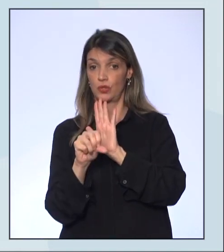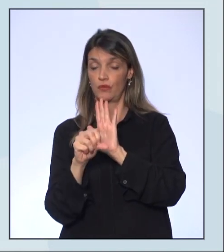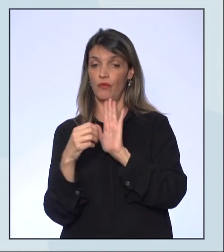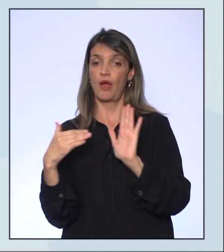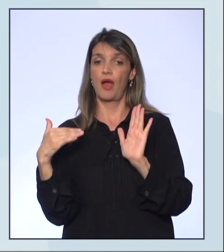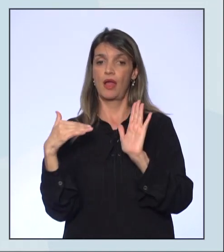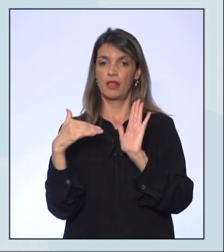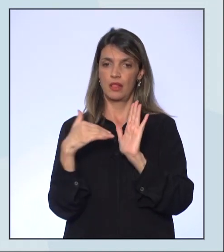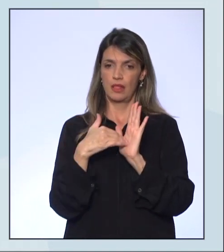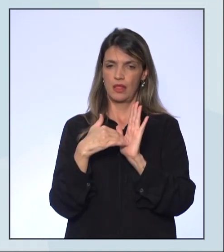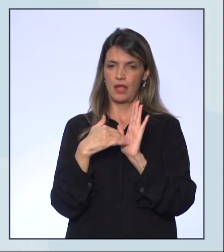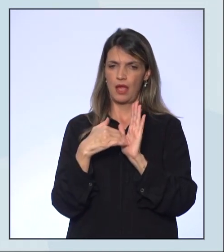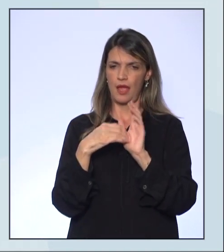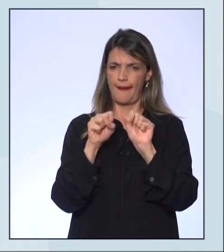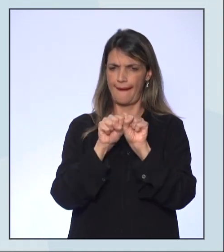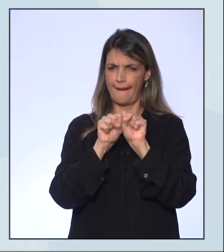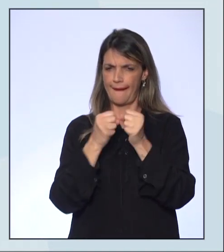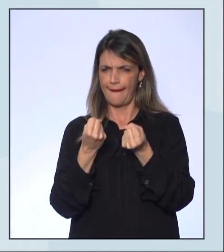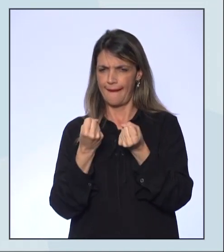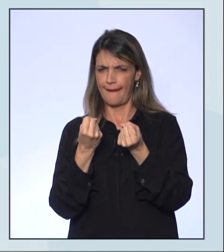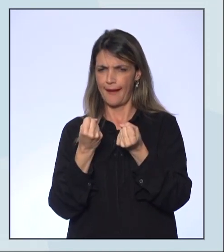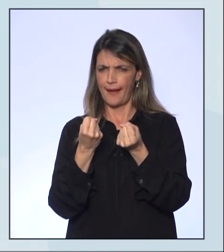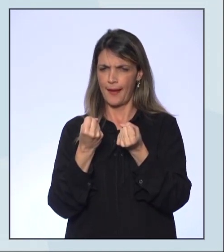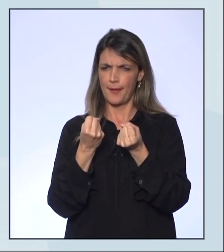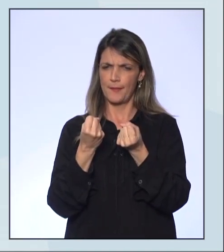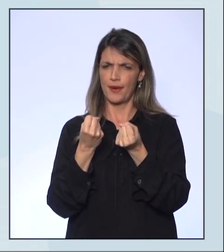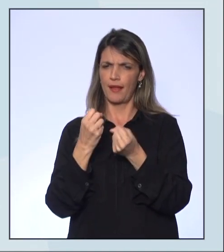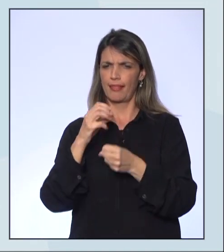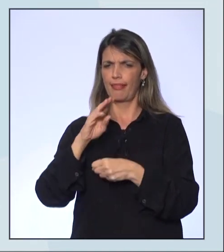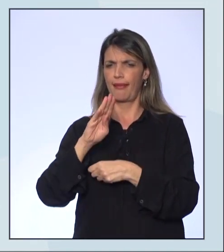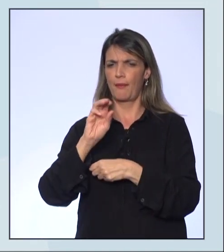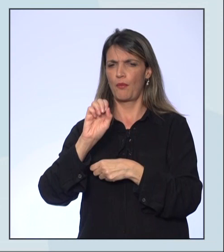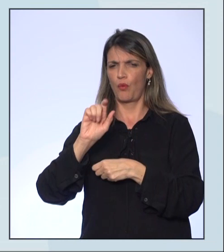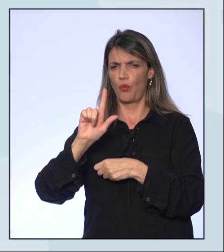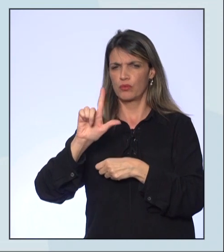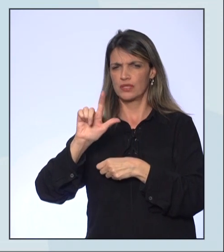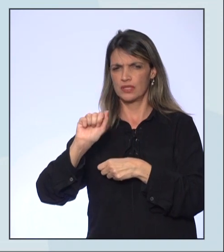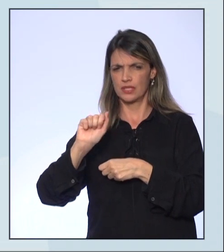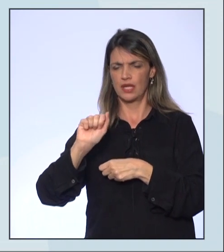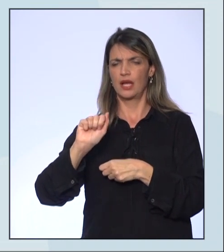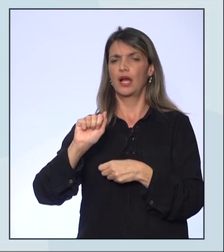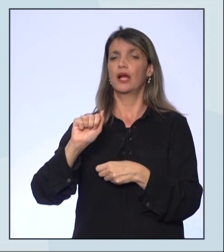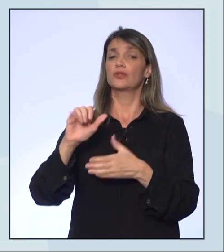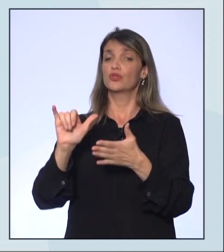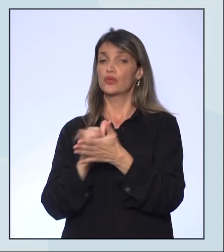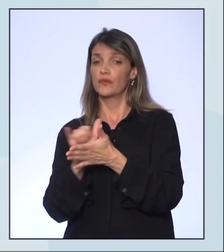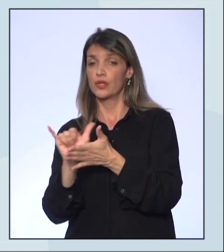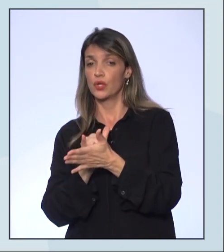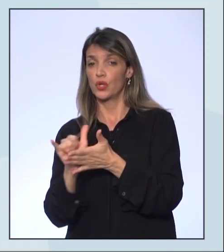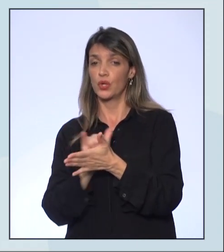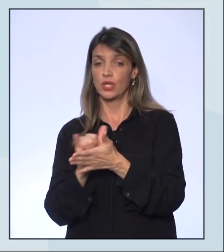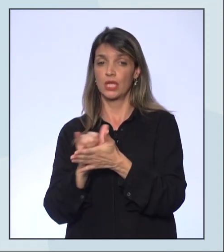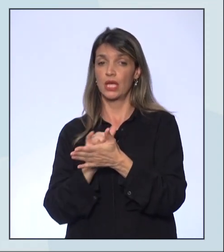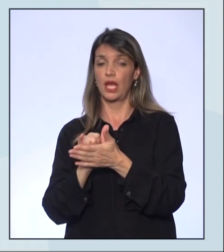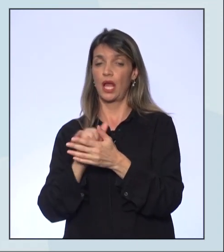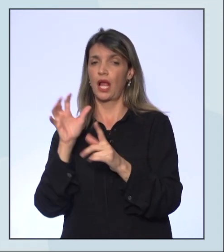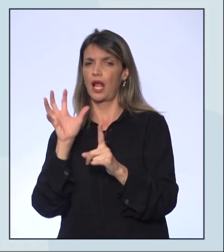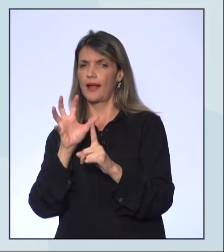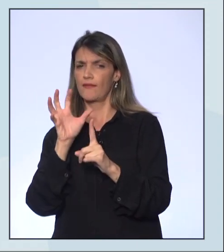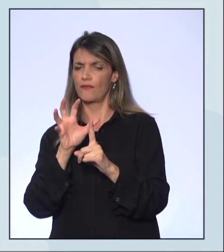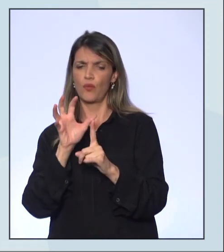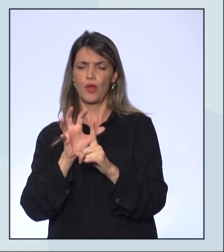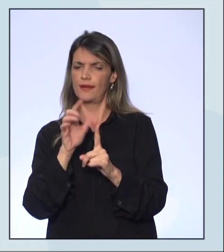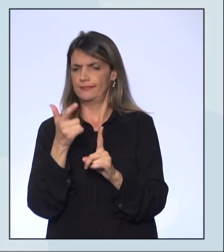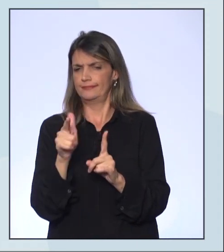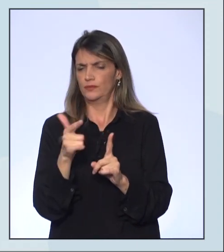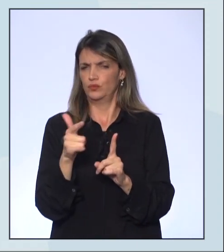da Bolsa de Nova York em 1929, né, ele tem a questão da não influência dos Estados Unidos, a não